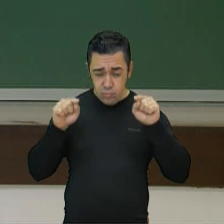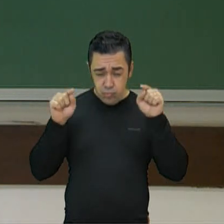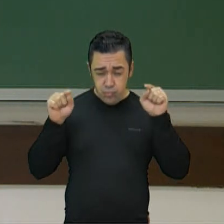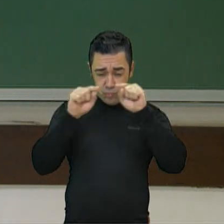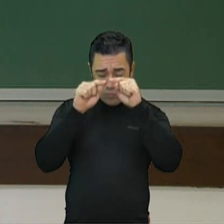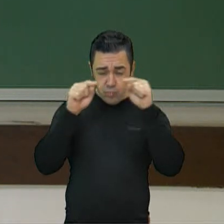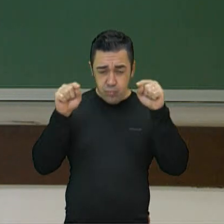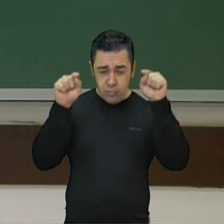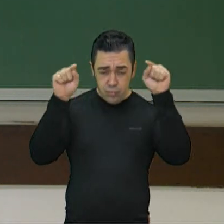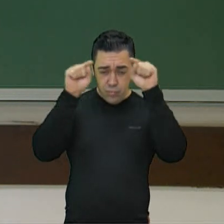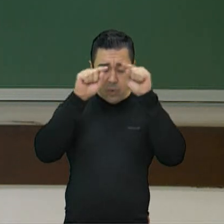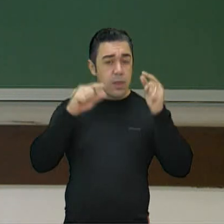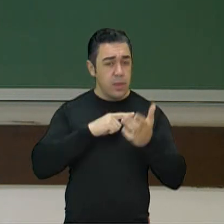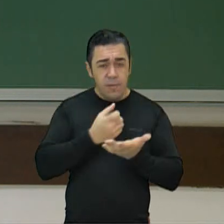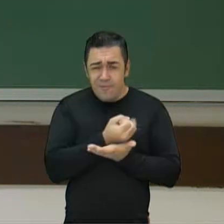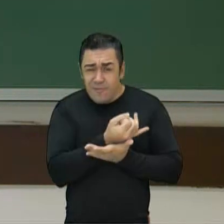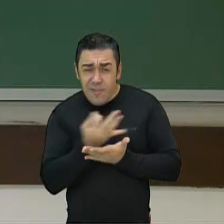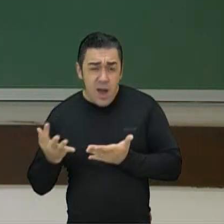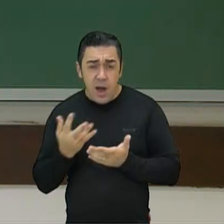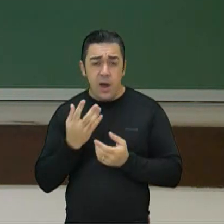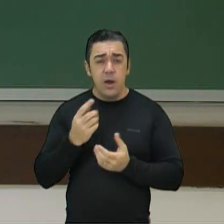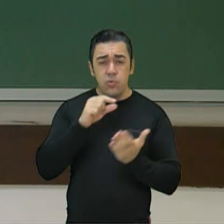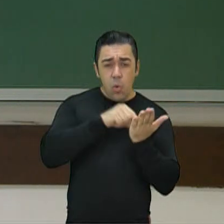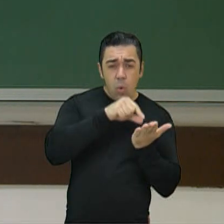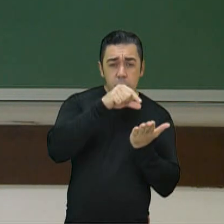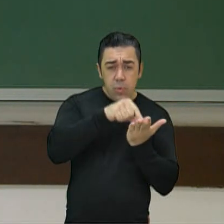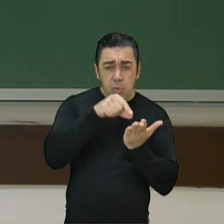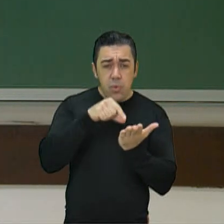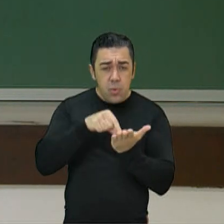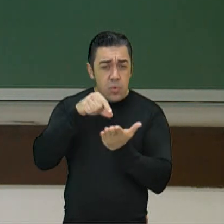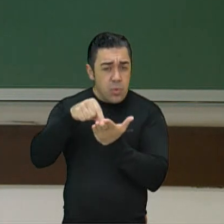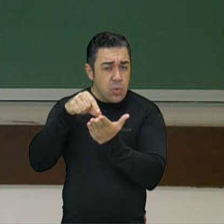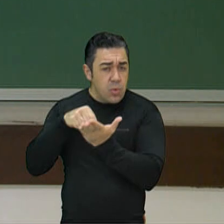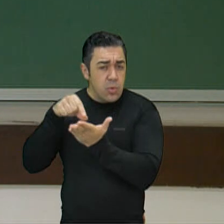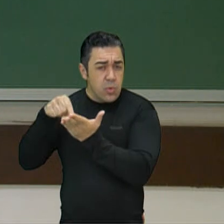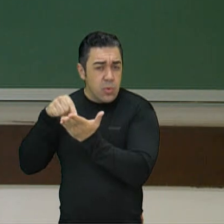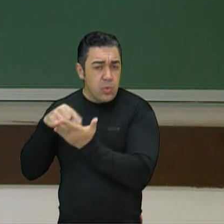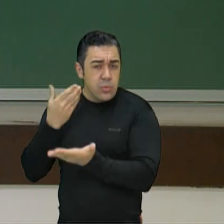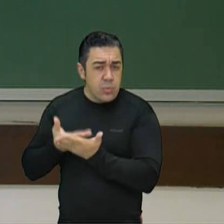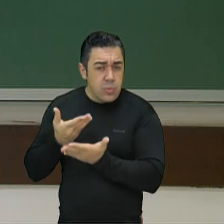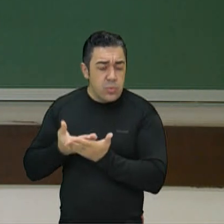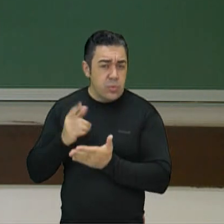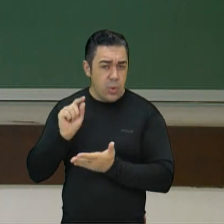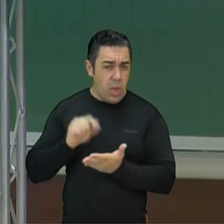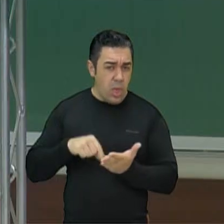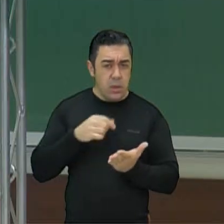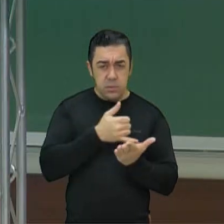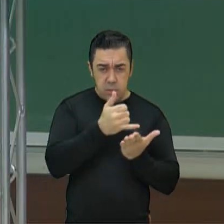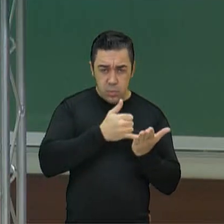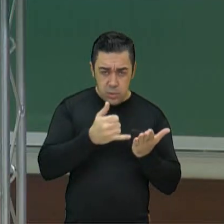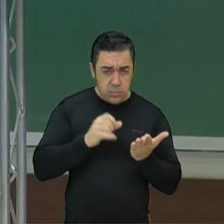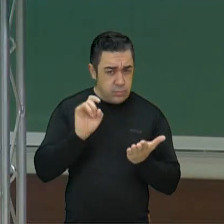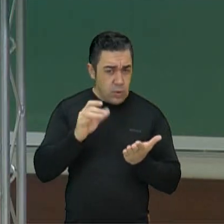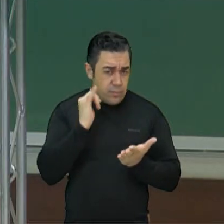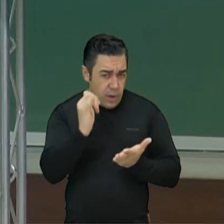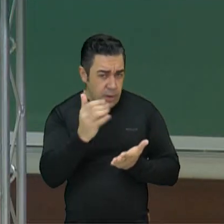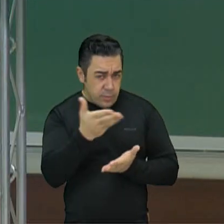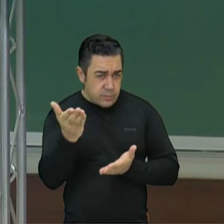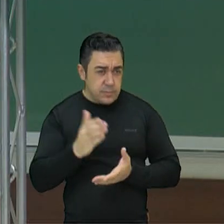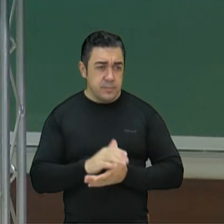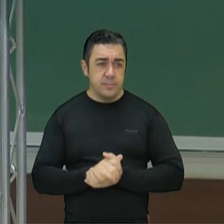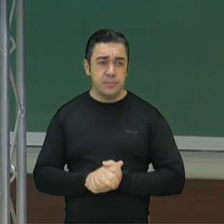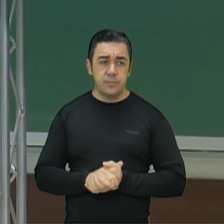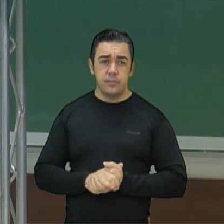mais numeroso o número de componentes ali para a gente estudar o circuito. Só isso que eu ia comentar.